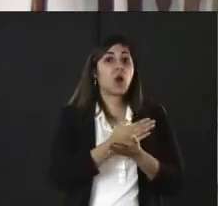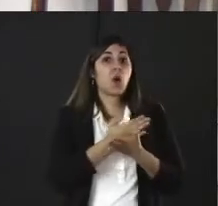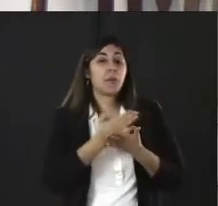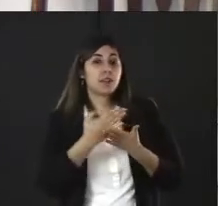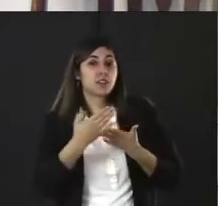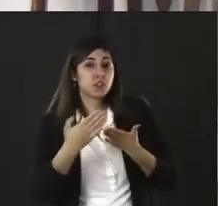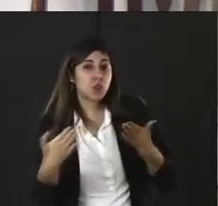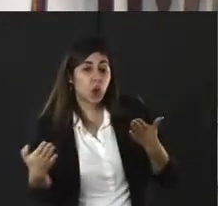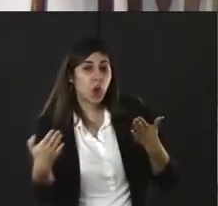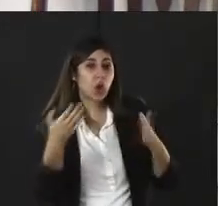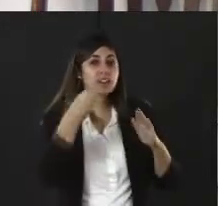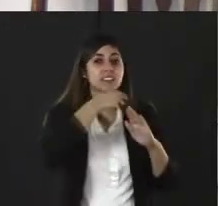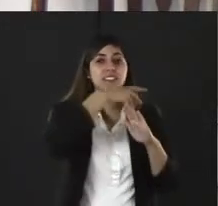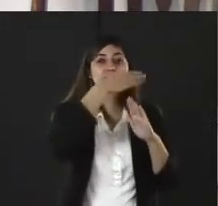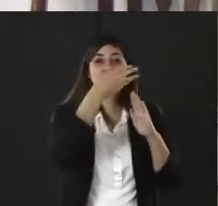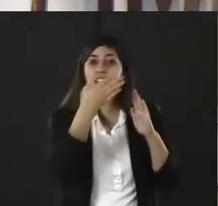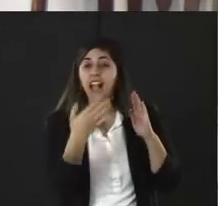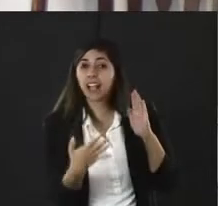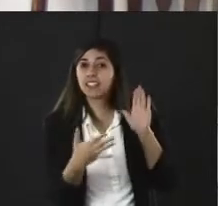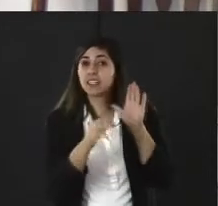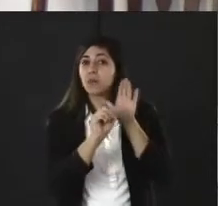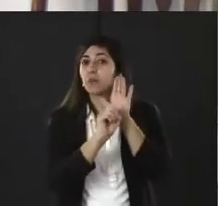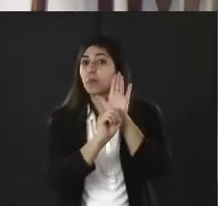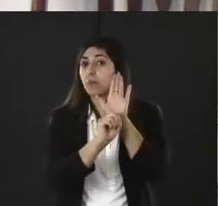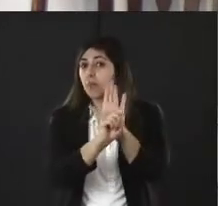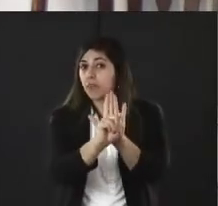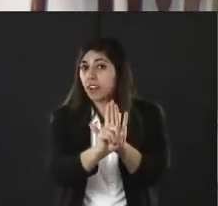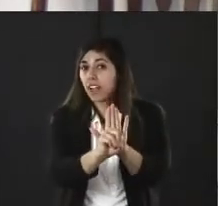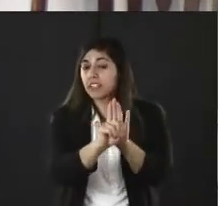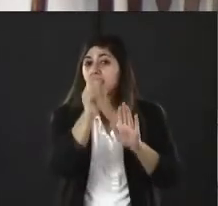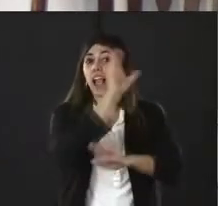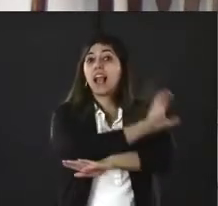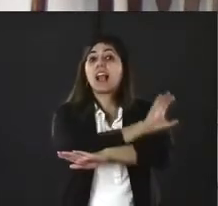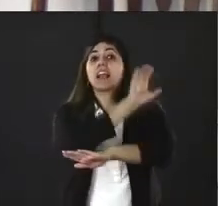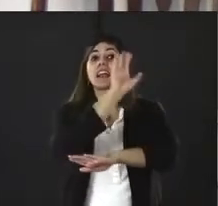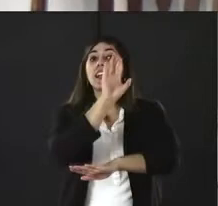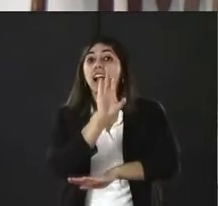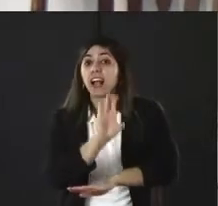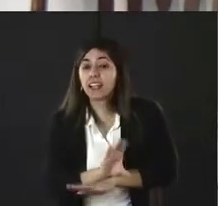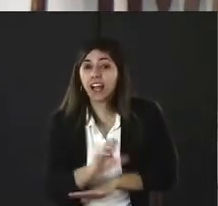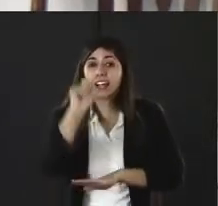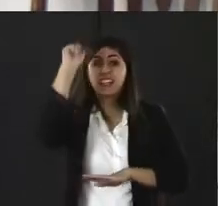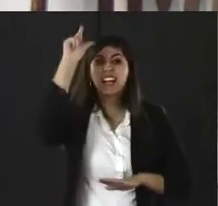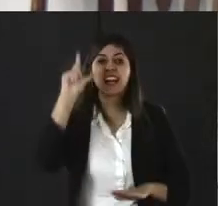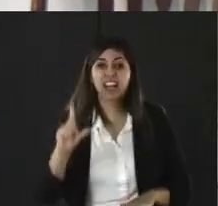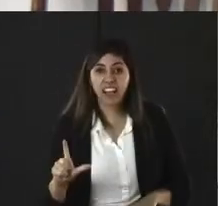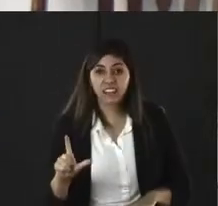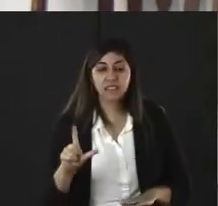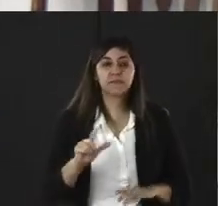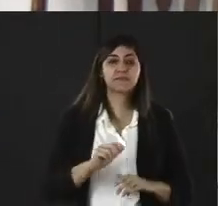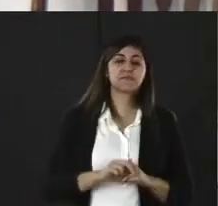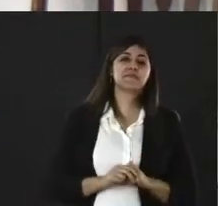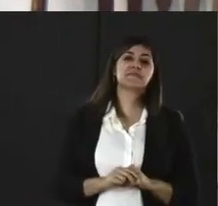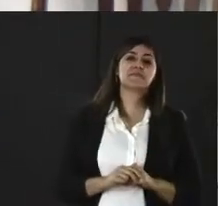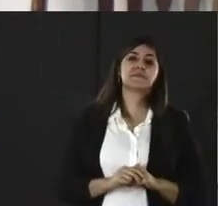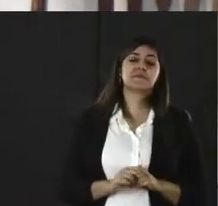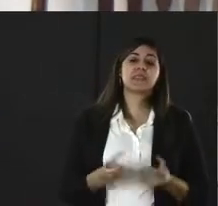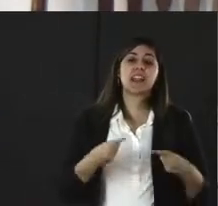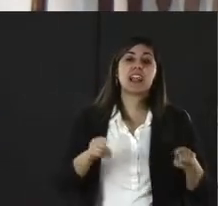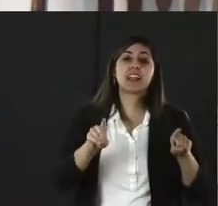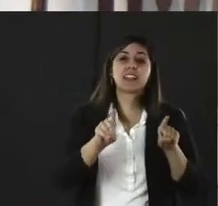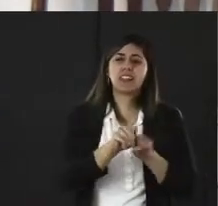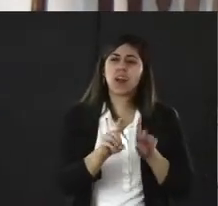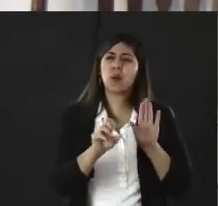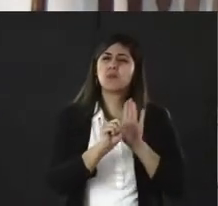jesus princípio aos seus sinais em caná da galiléia e este